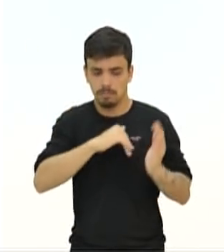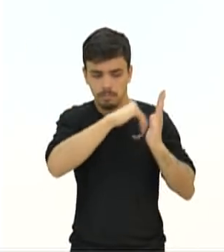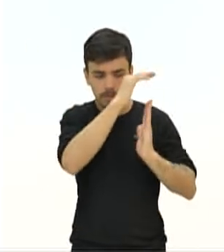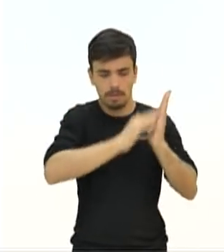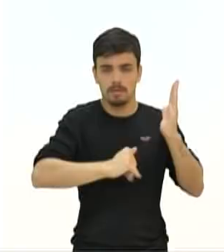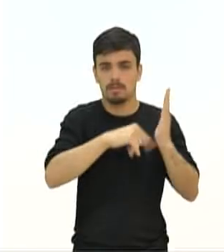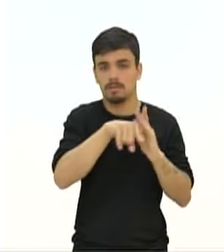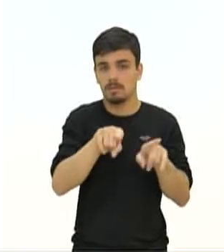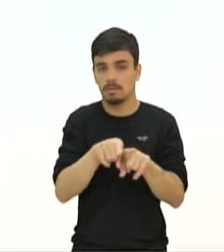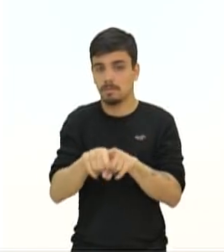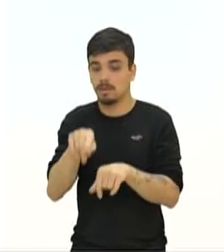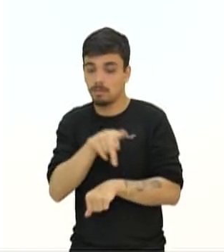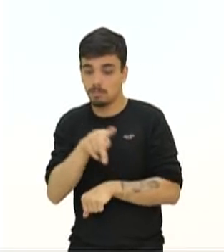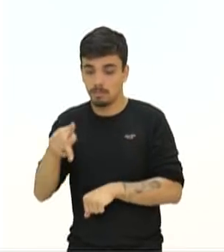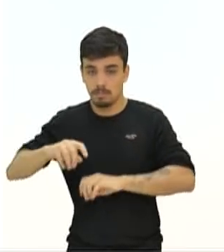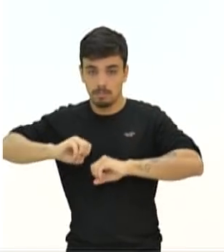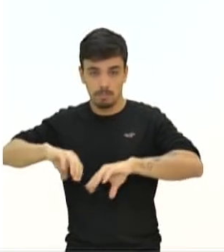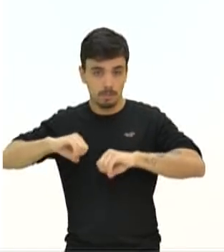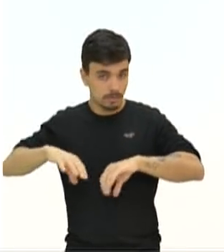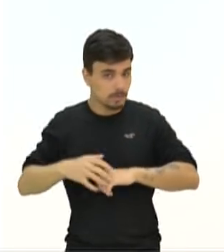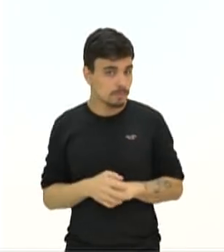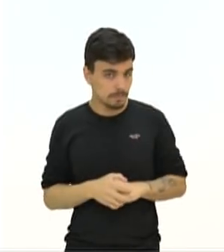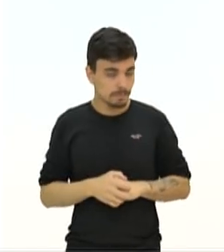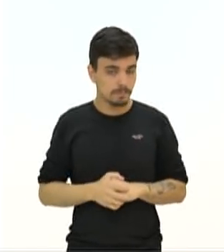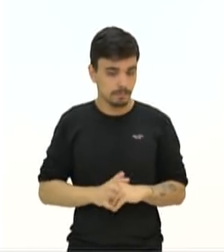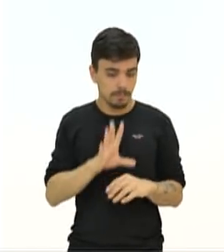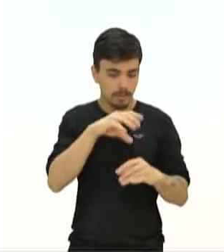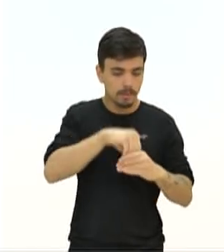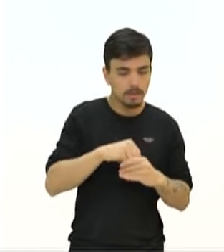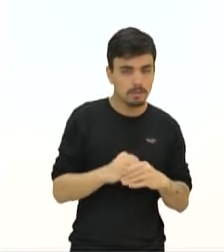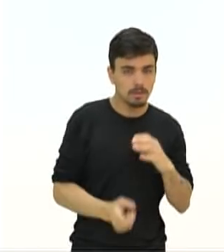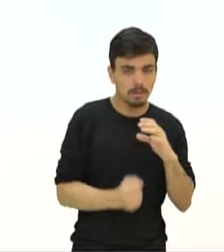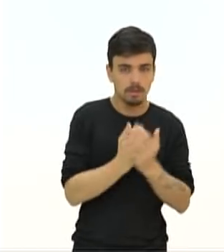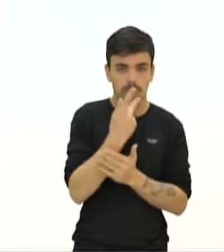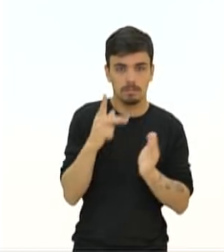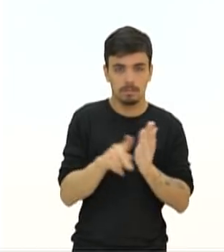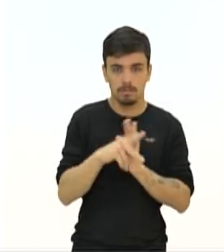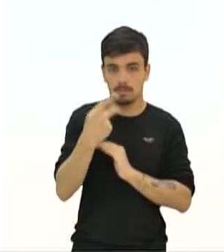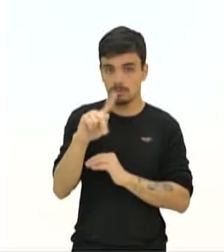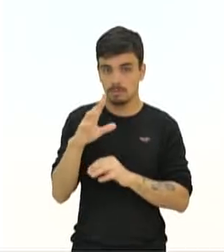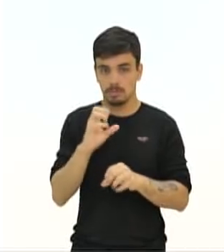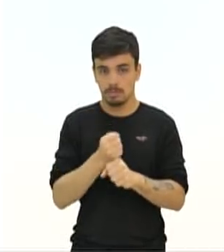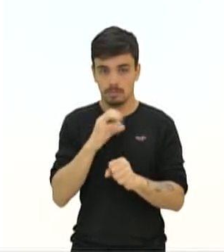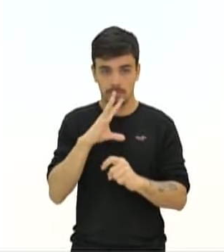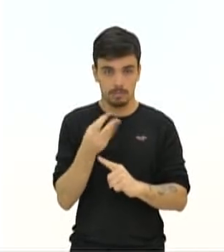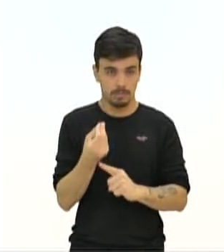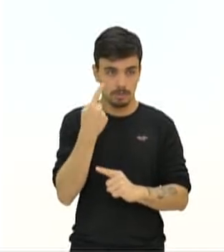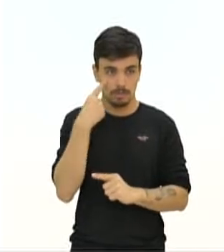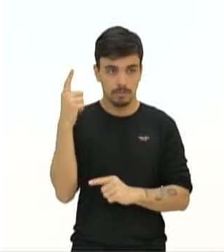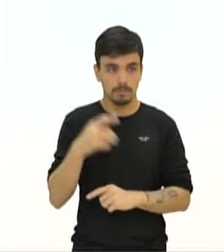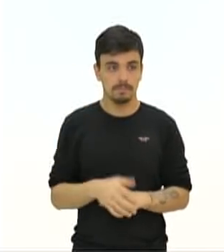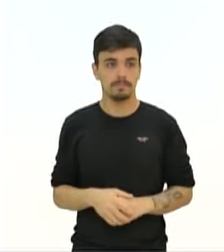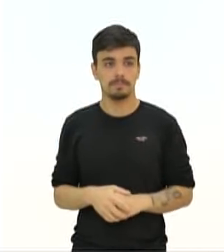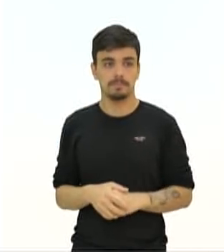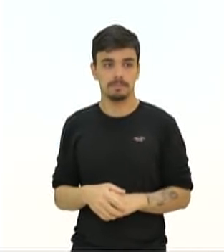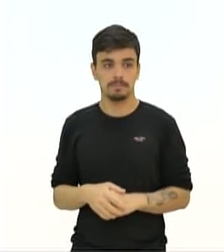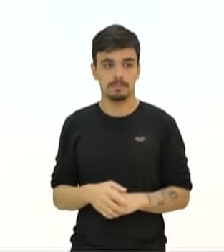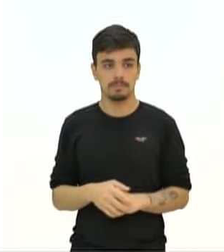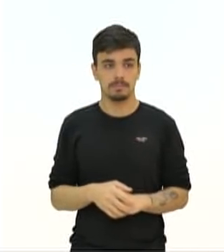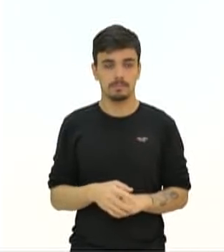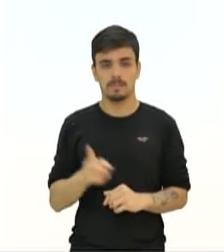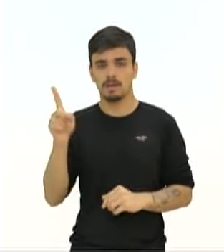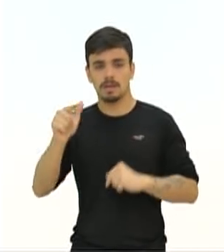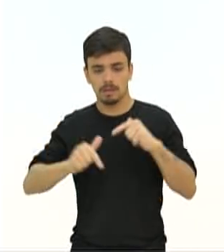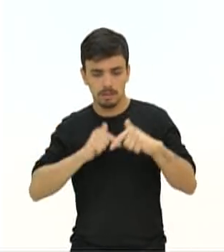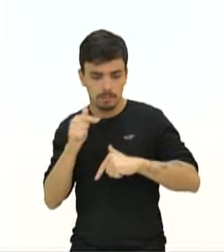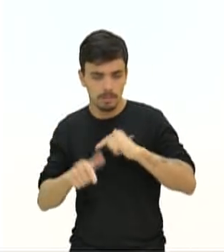e professor, né? Então, dentro disso, ele criou a sua arte, né? Então, vamos ver a arte. Olha só. Então, ele